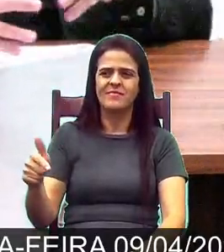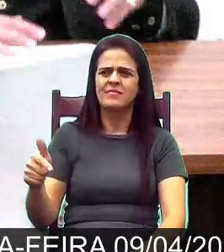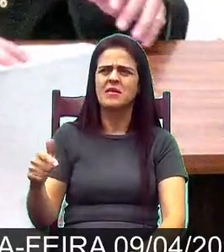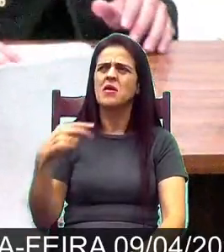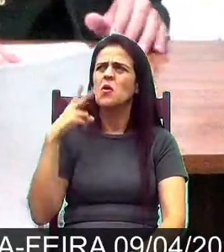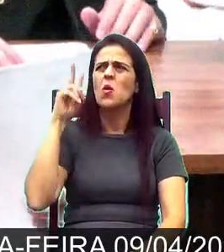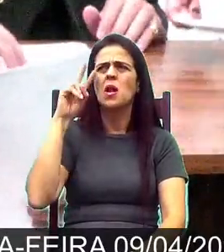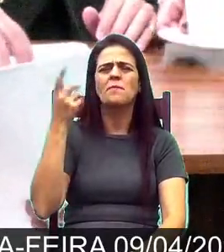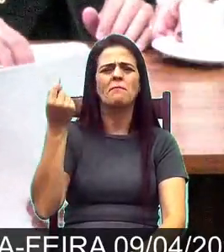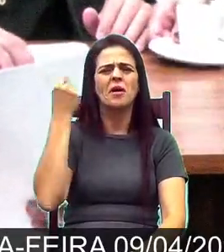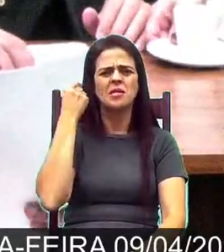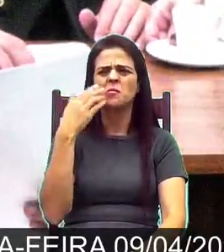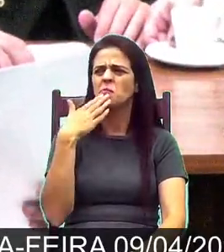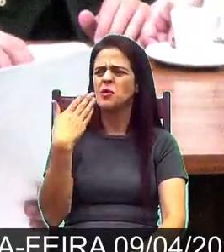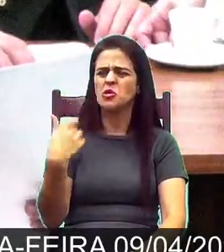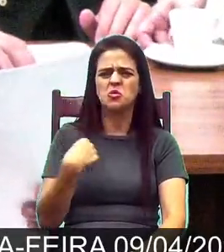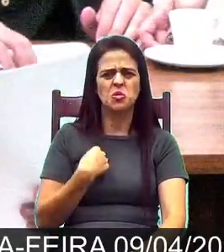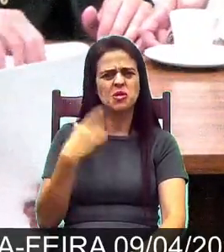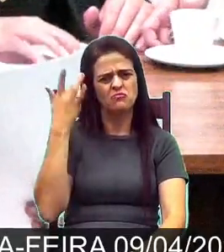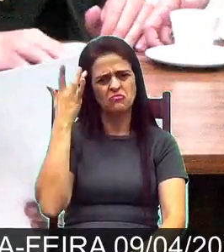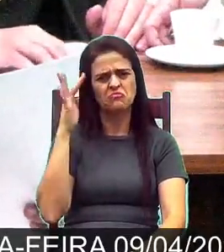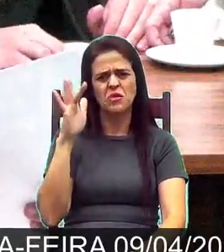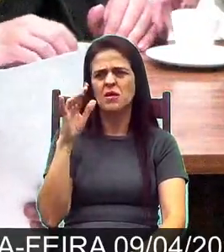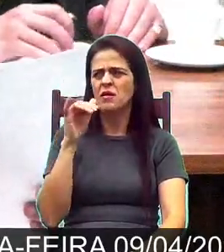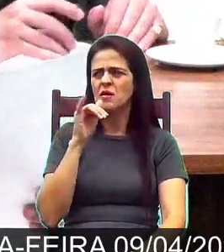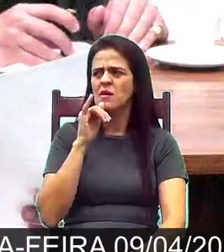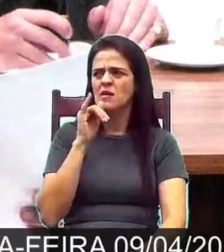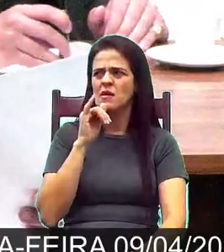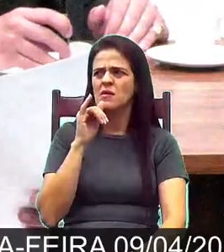esse requerimento, né, que